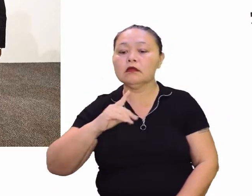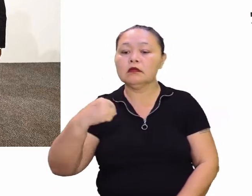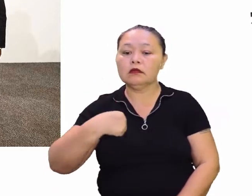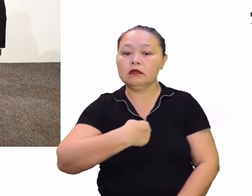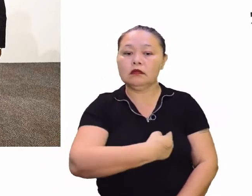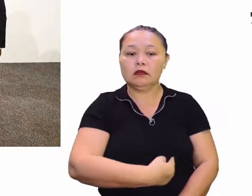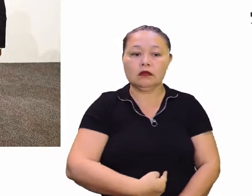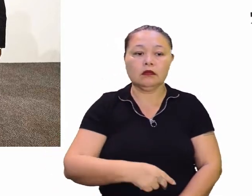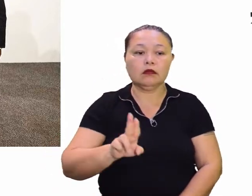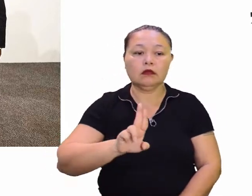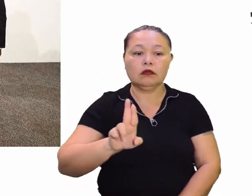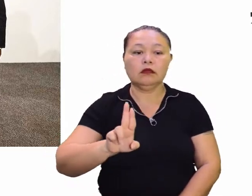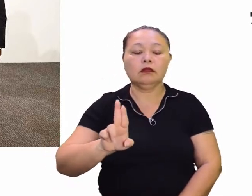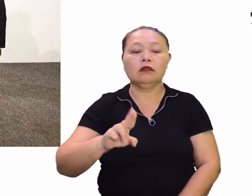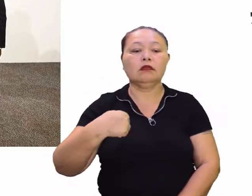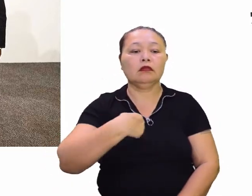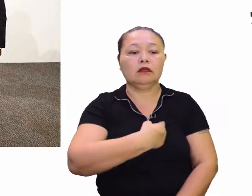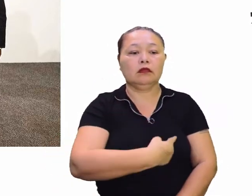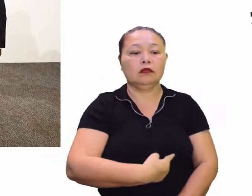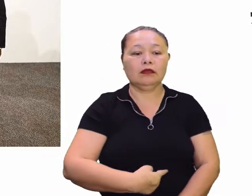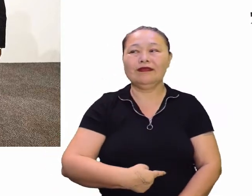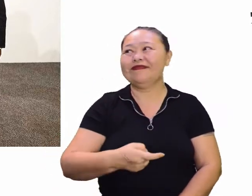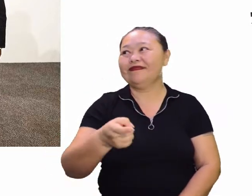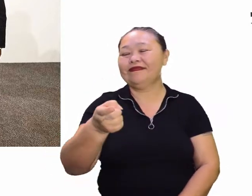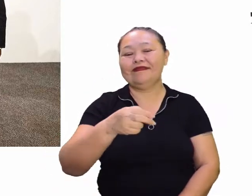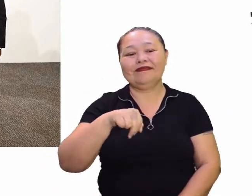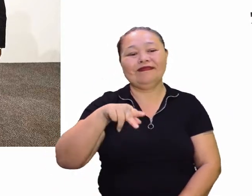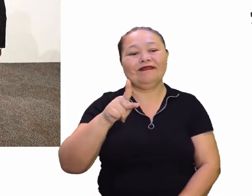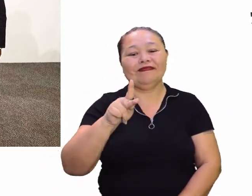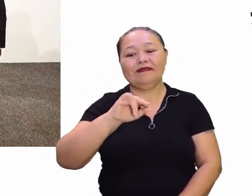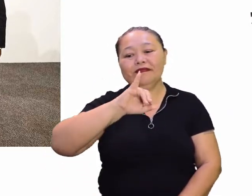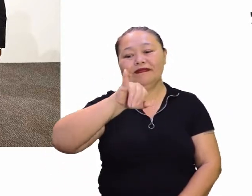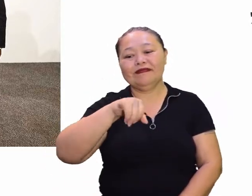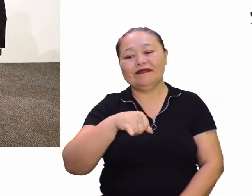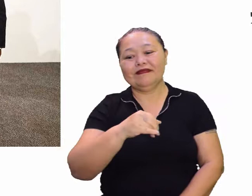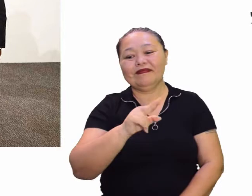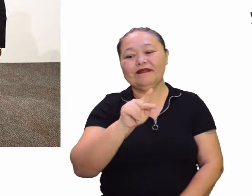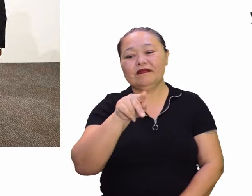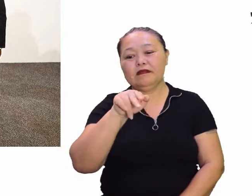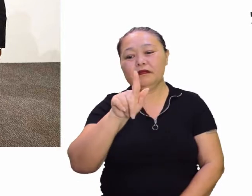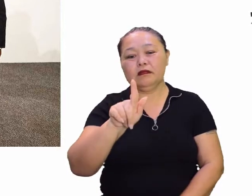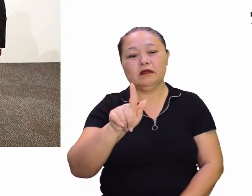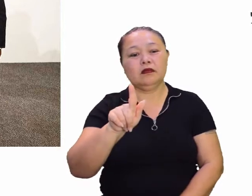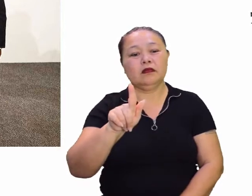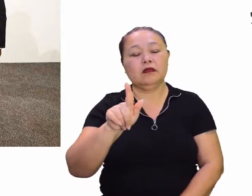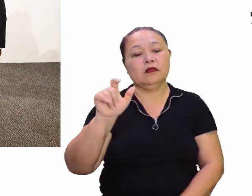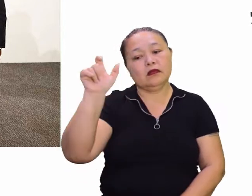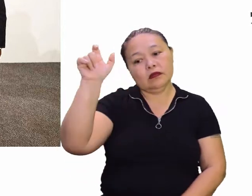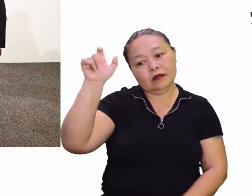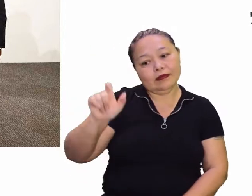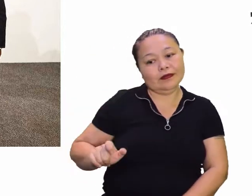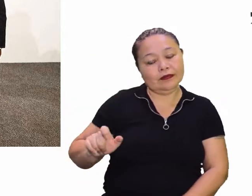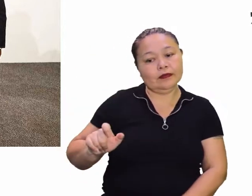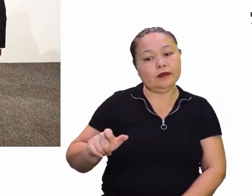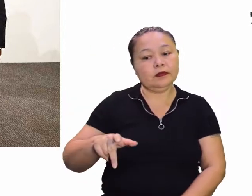chinês. Fale o nome do representante chinês aí para nós. Xi Jinping. Pronto. Esse é